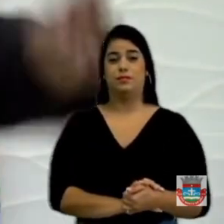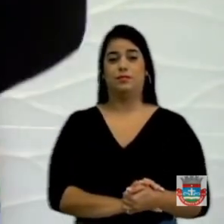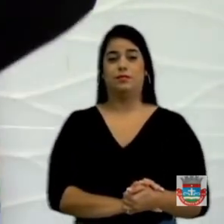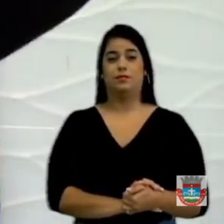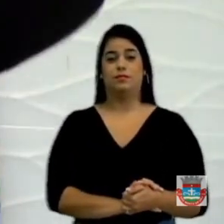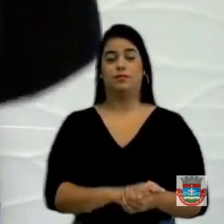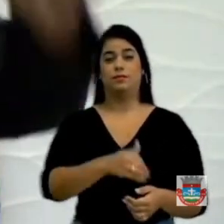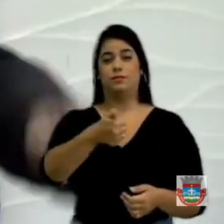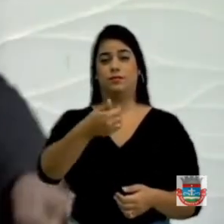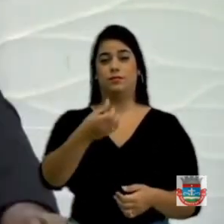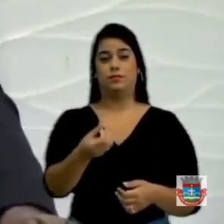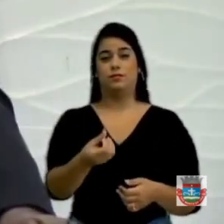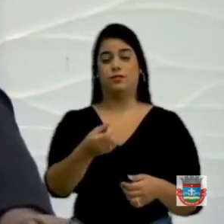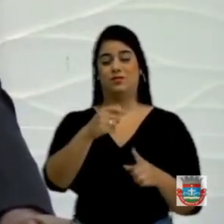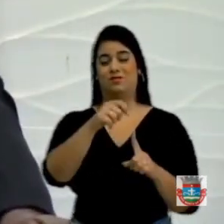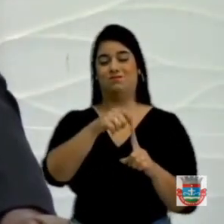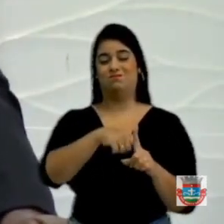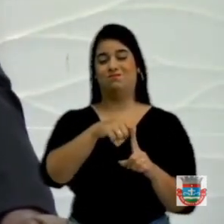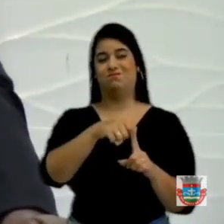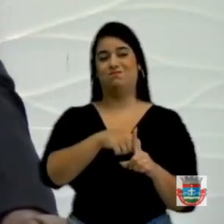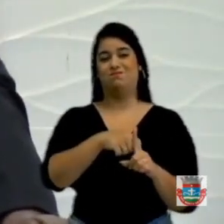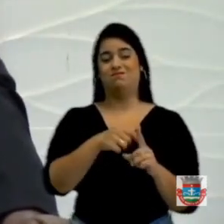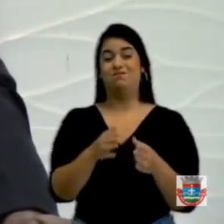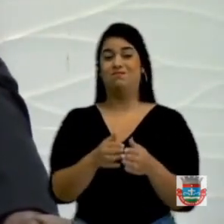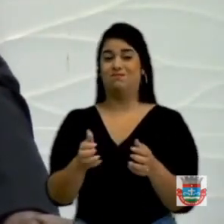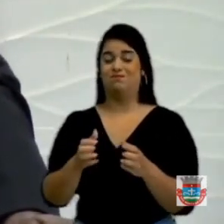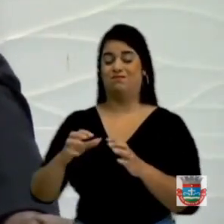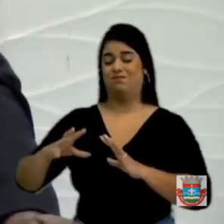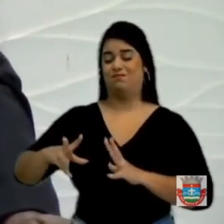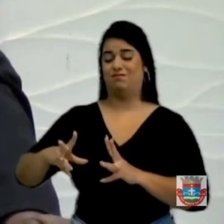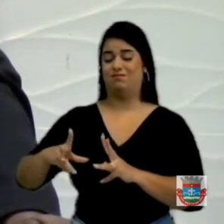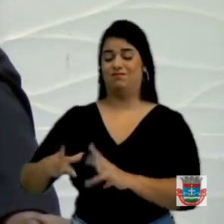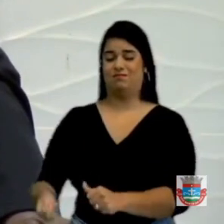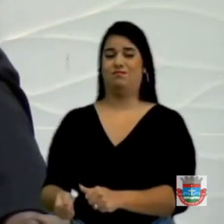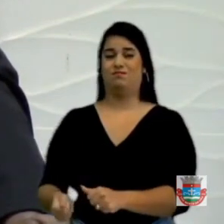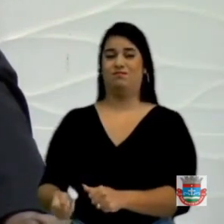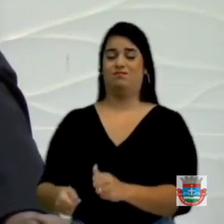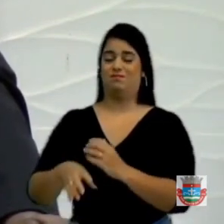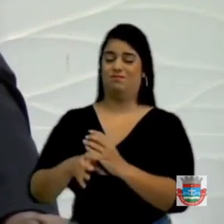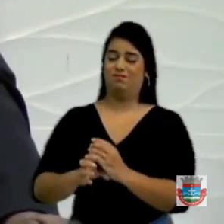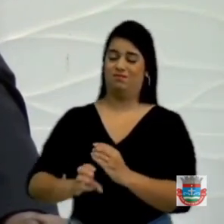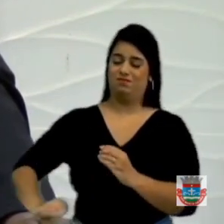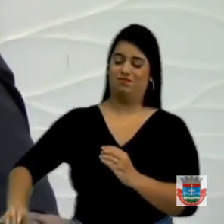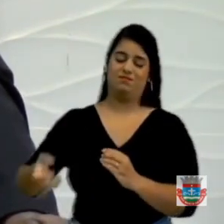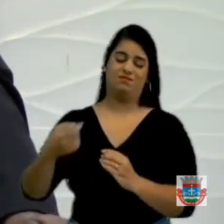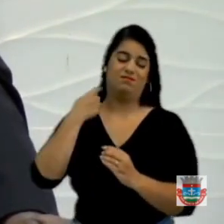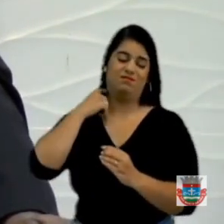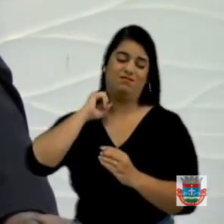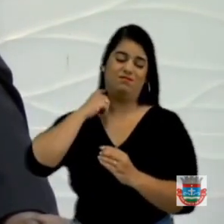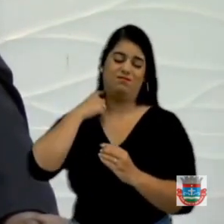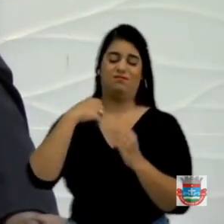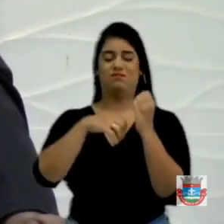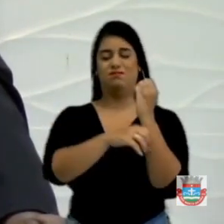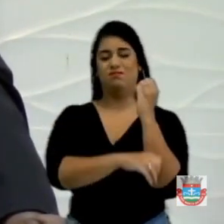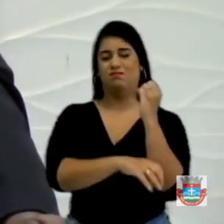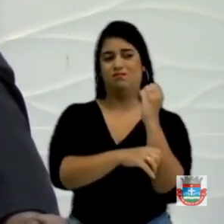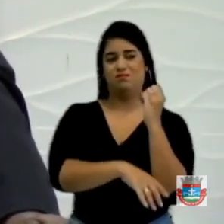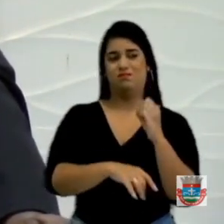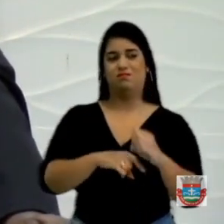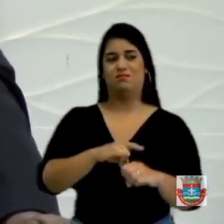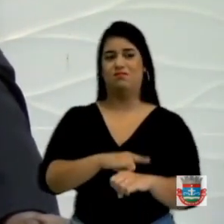16 meses pedindo pela limpeza das fossas. Nunca foi atendido aquela